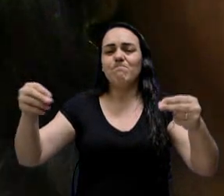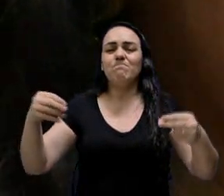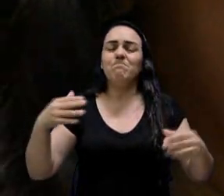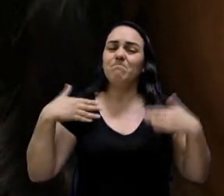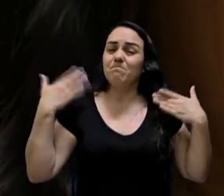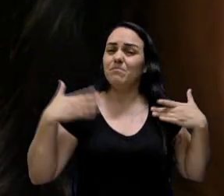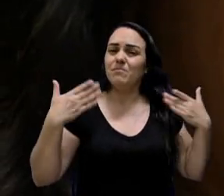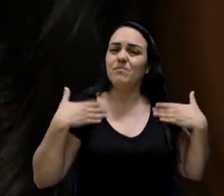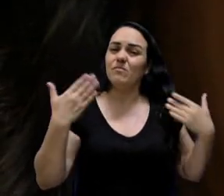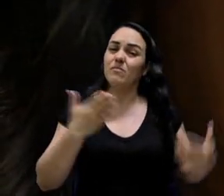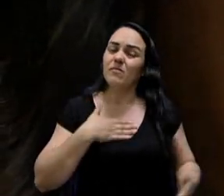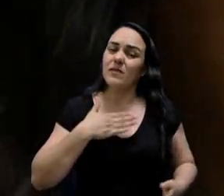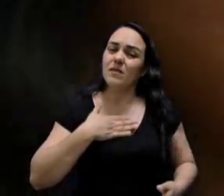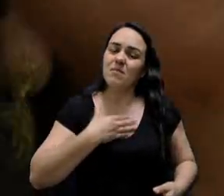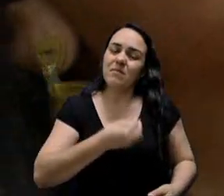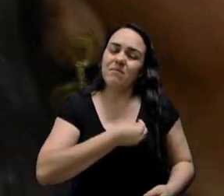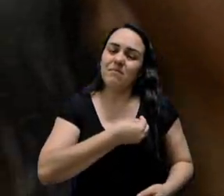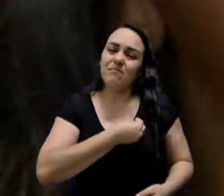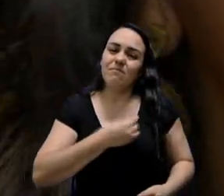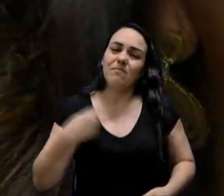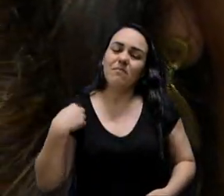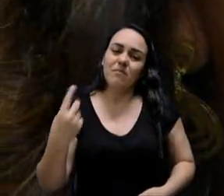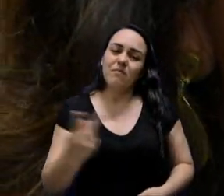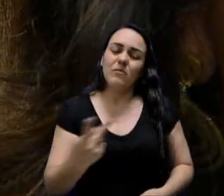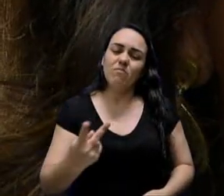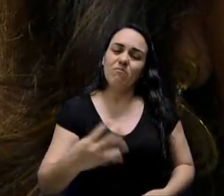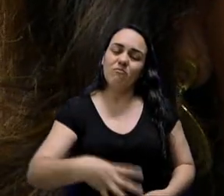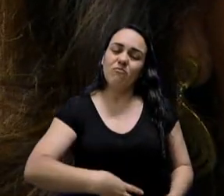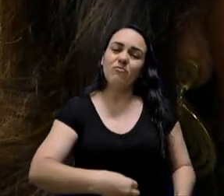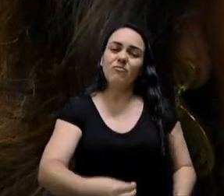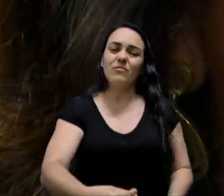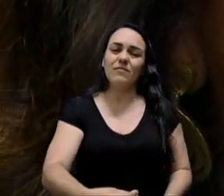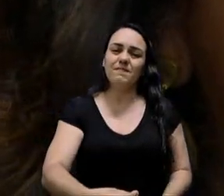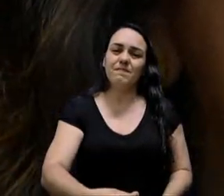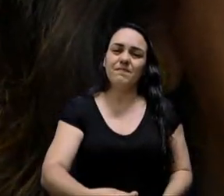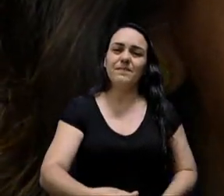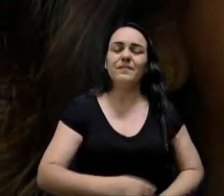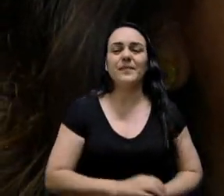alegrias da minha vida, meus amados filhos Isabel e Rafael.